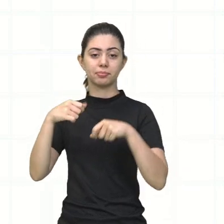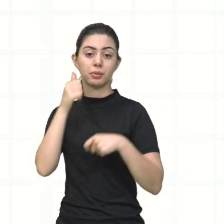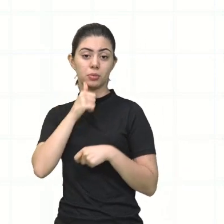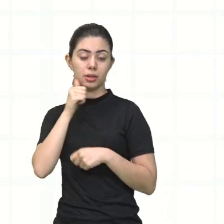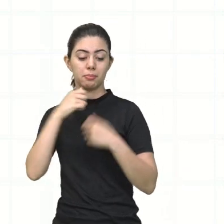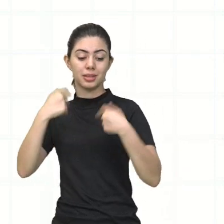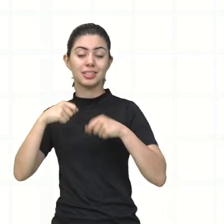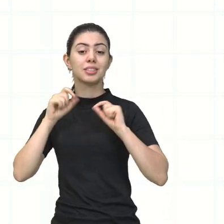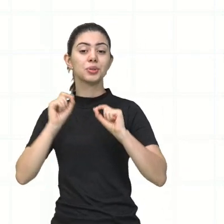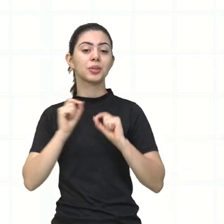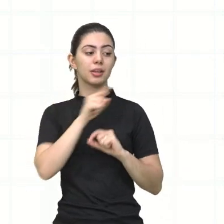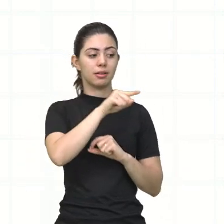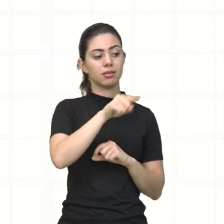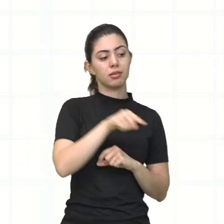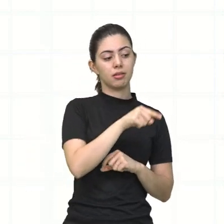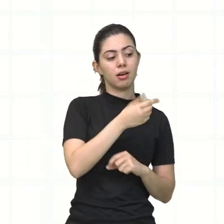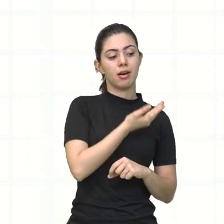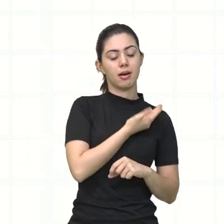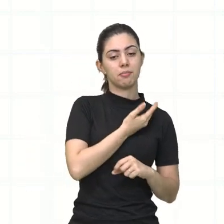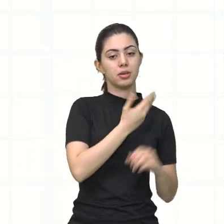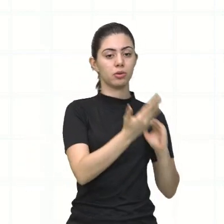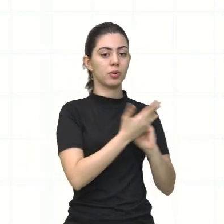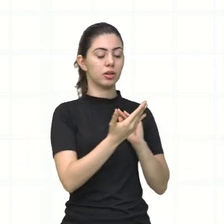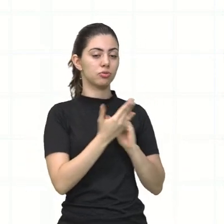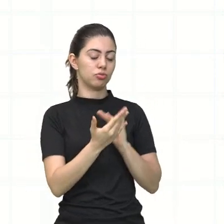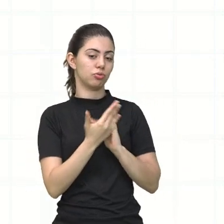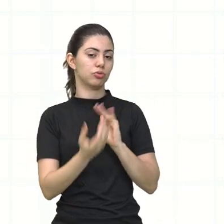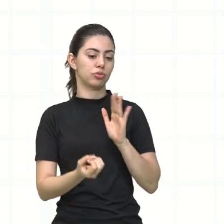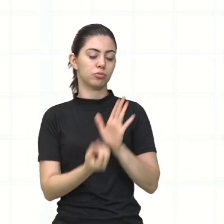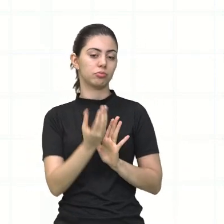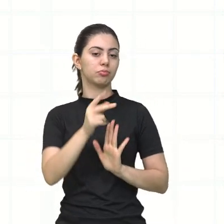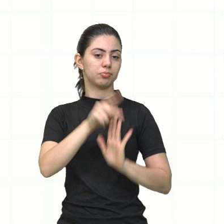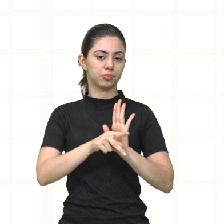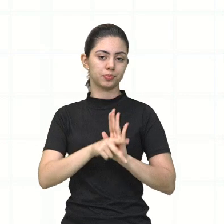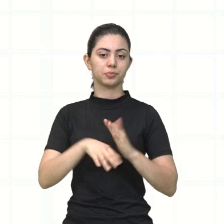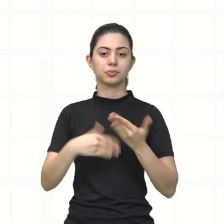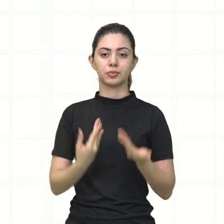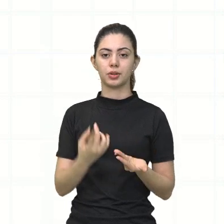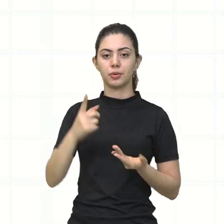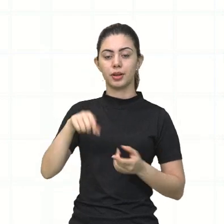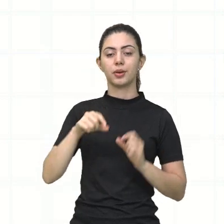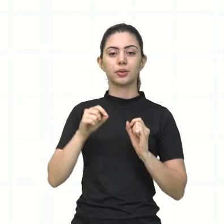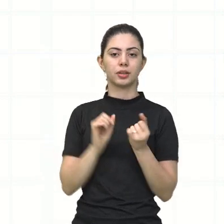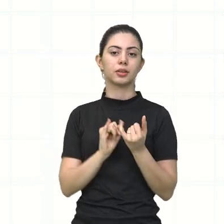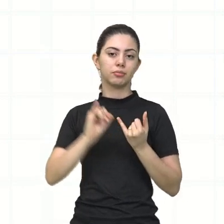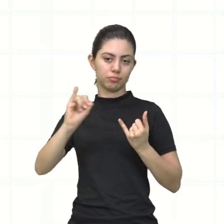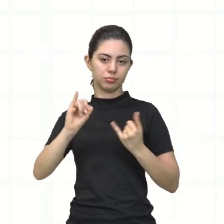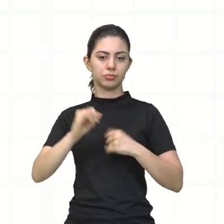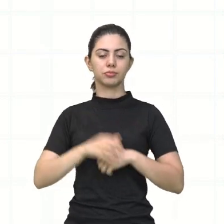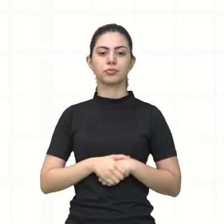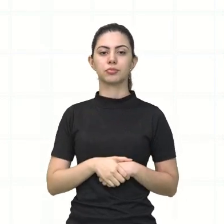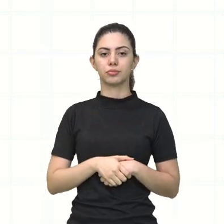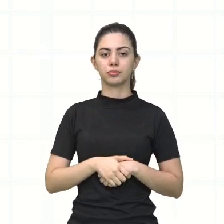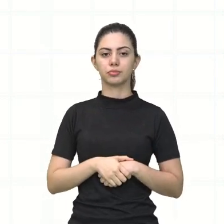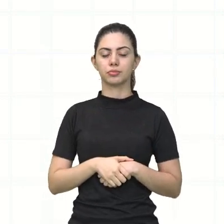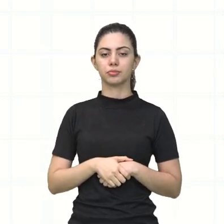a ajudem com o projeto. Oração substantiva, objetiva indireta, cumprindo a função de objeto